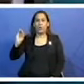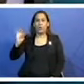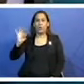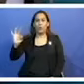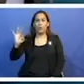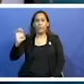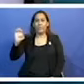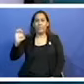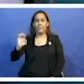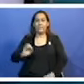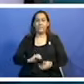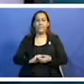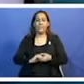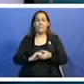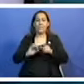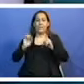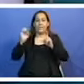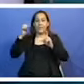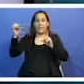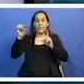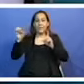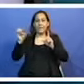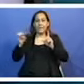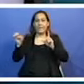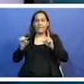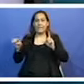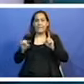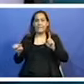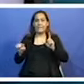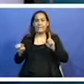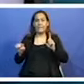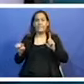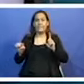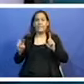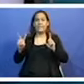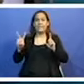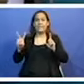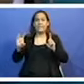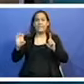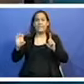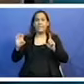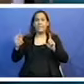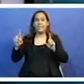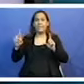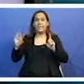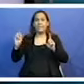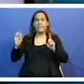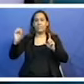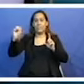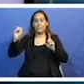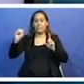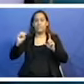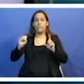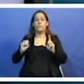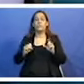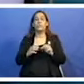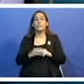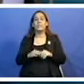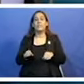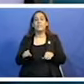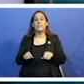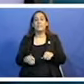verso? Verso é cada linha do poema, certo? Na literatura